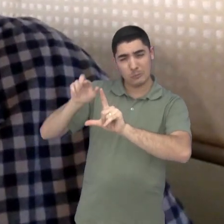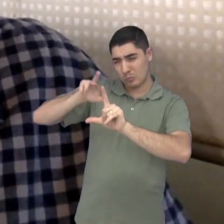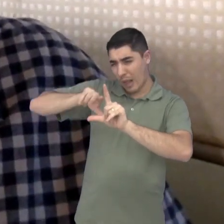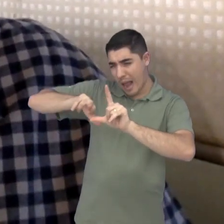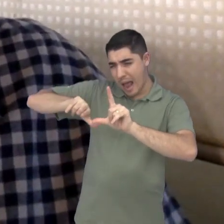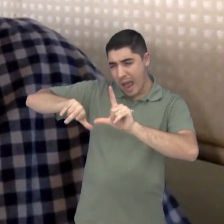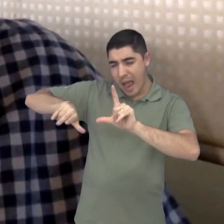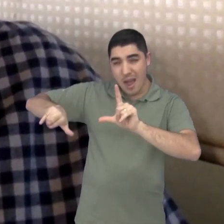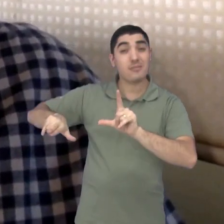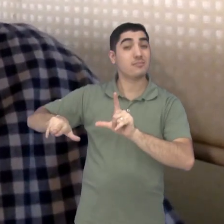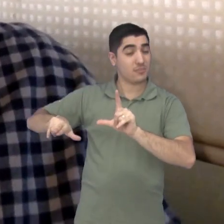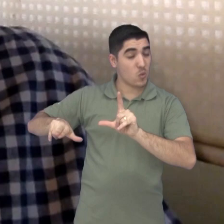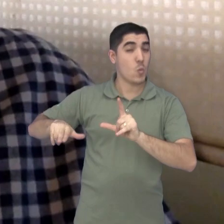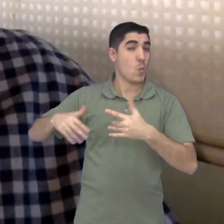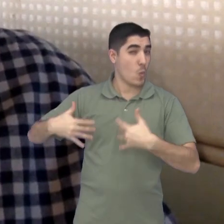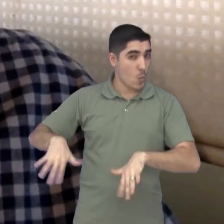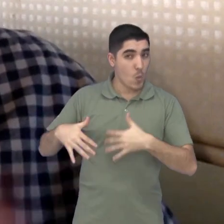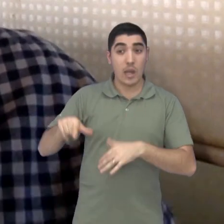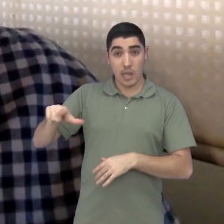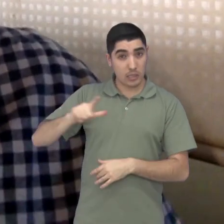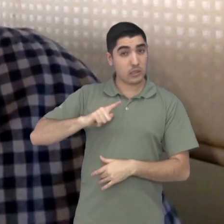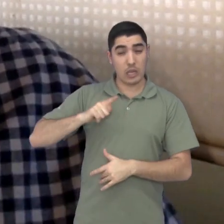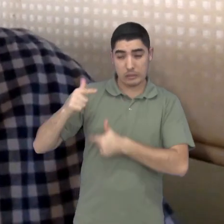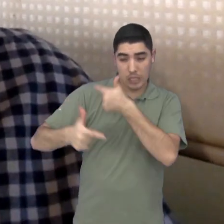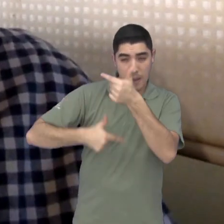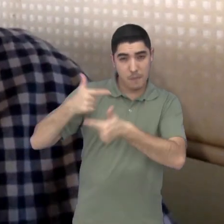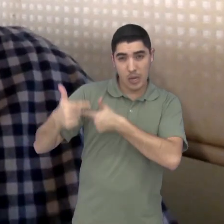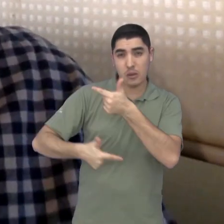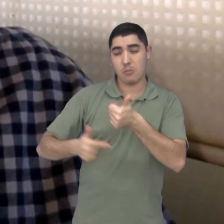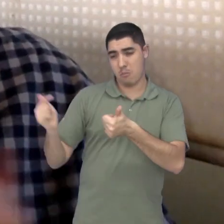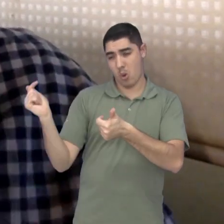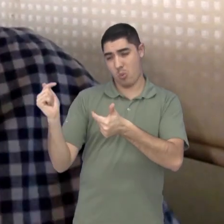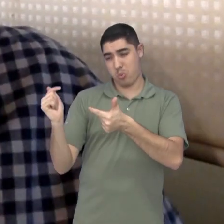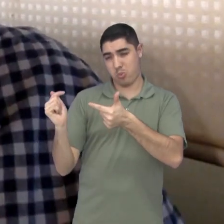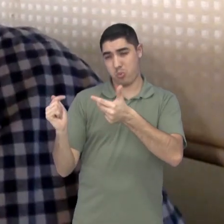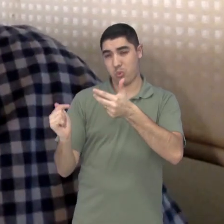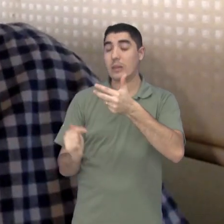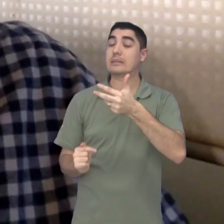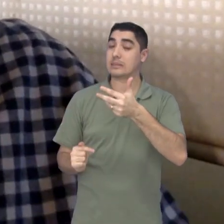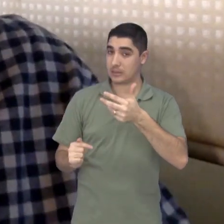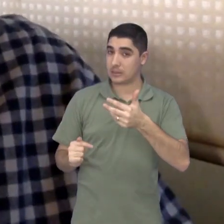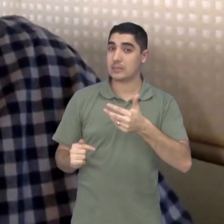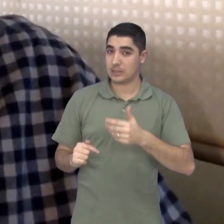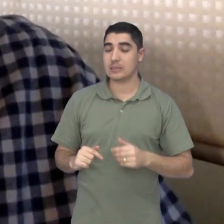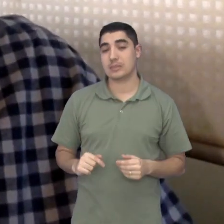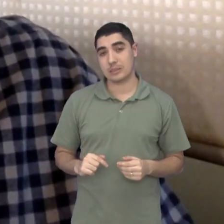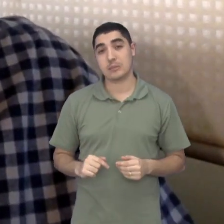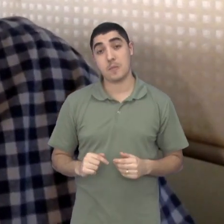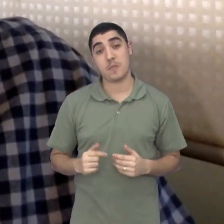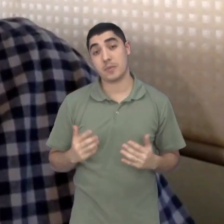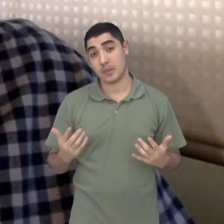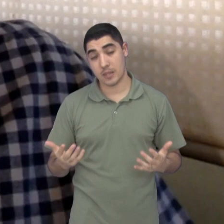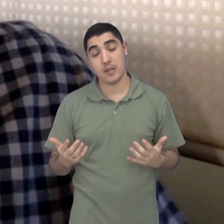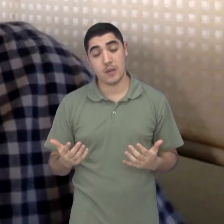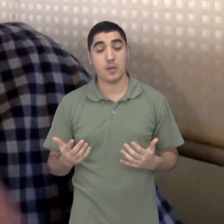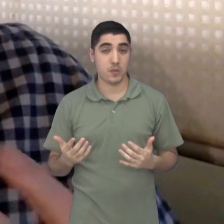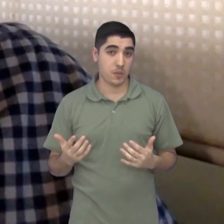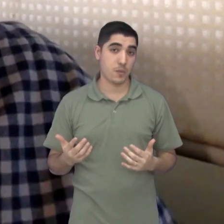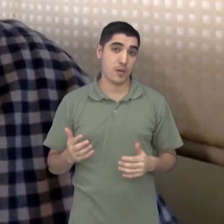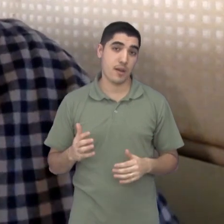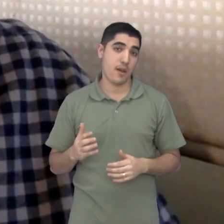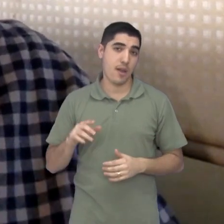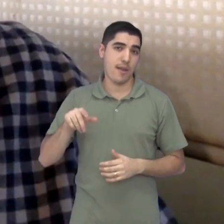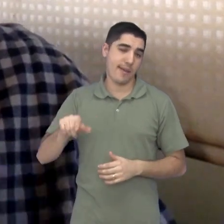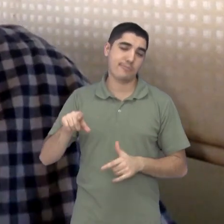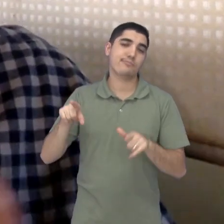extraordinário. Então, o mercado cresceu muito, se dubla um volume gigante. E, ao mesmo tempo,